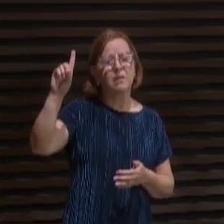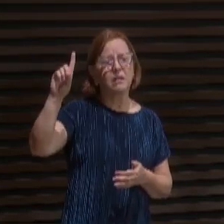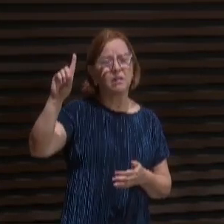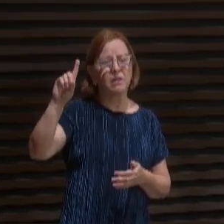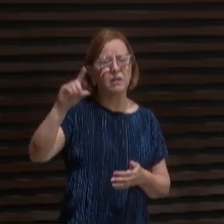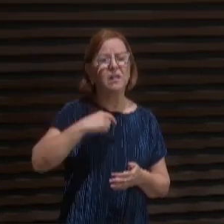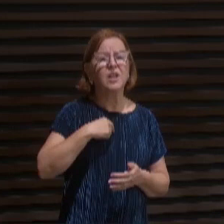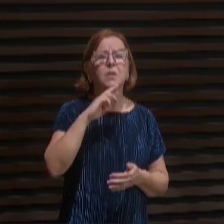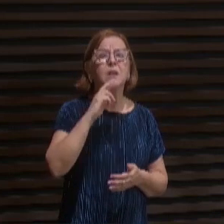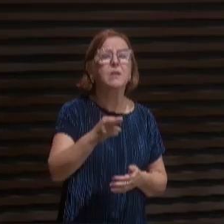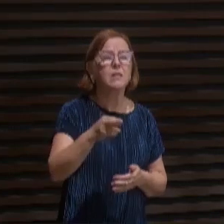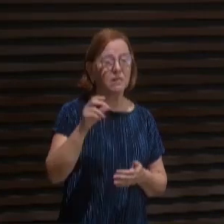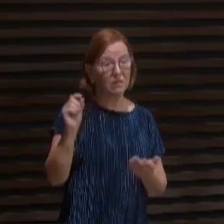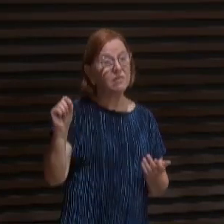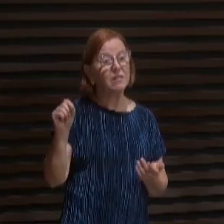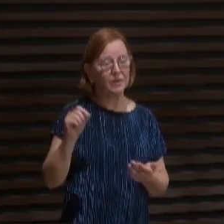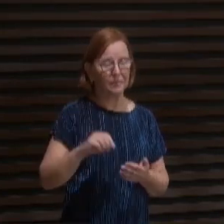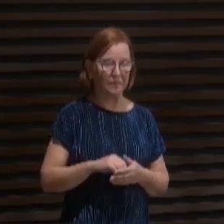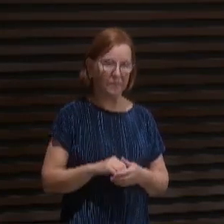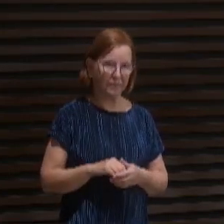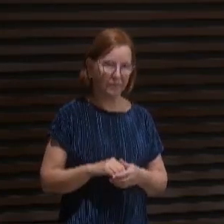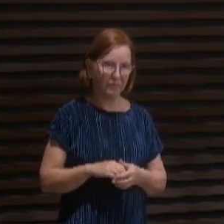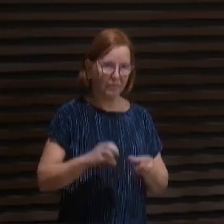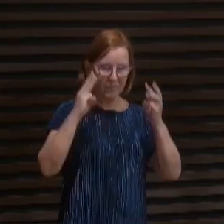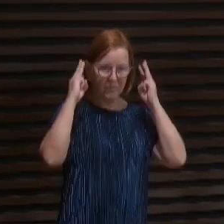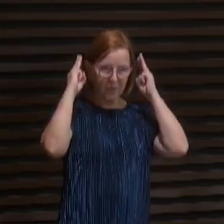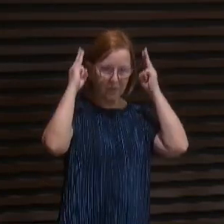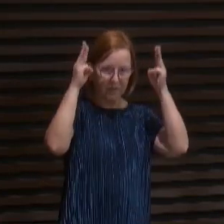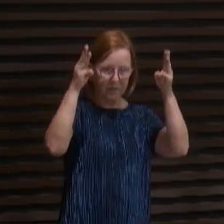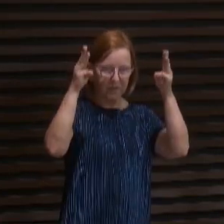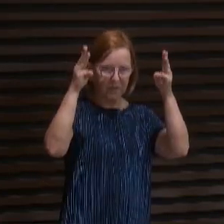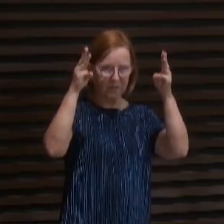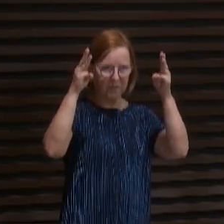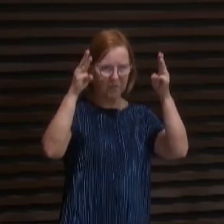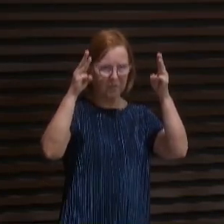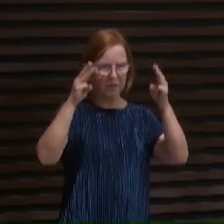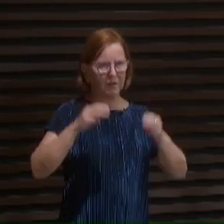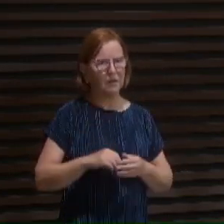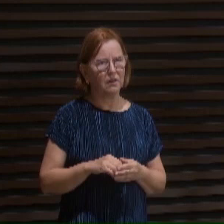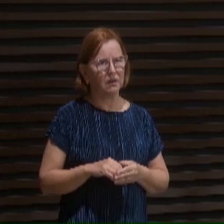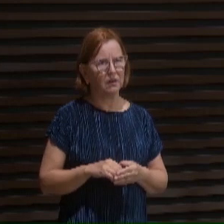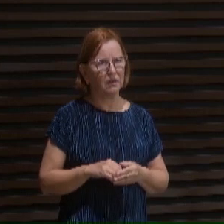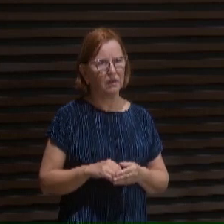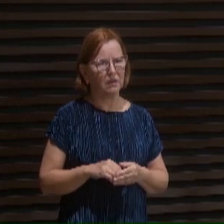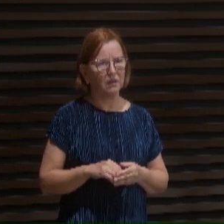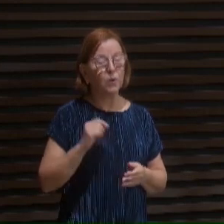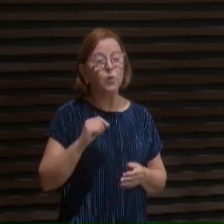lhes direi? Ele aqui fala, qual é a mensagem que eu tenho para esse